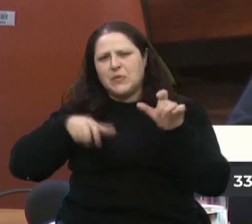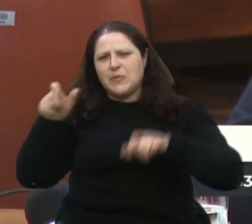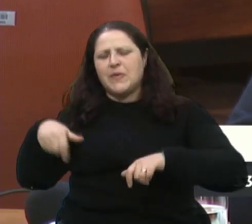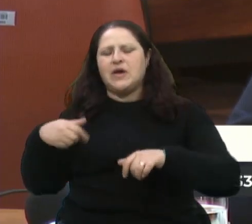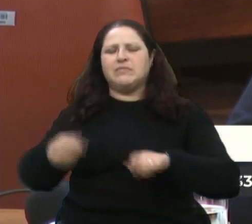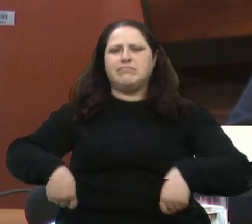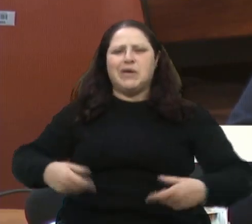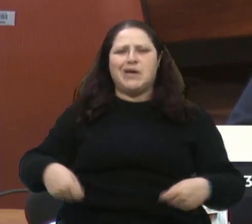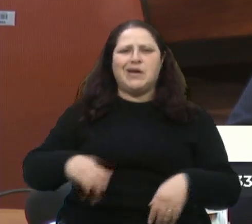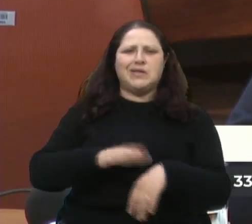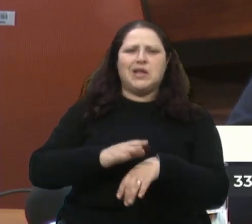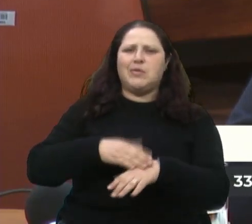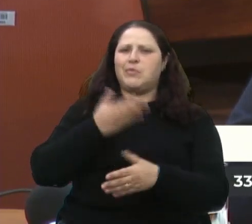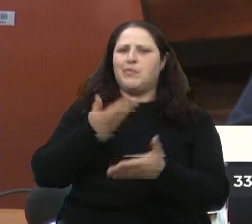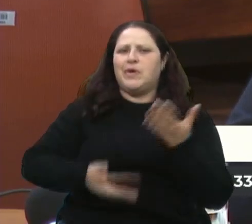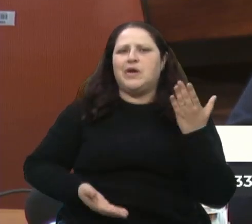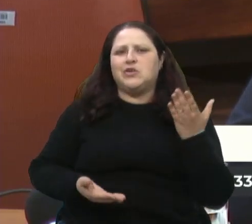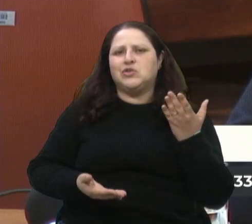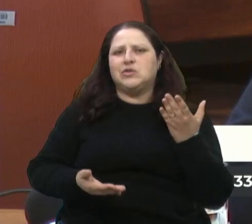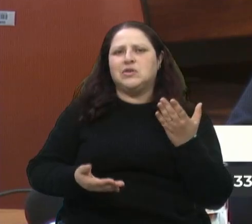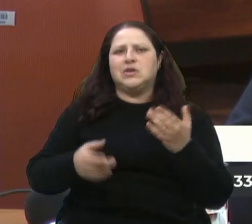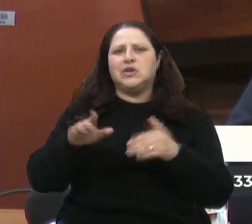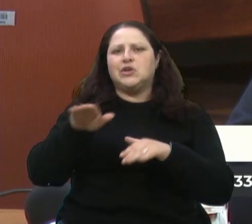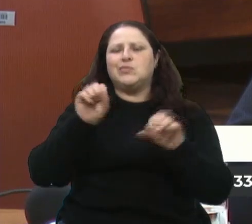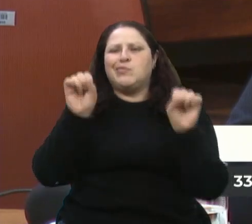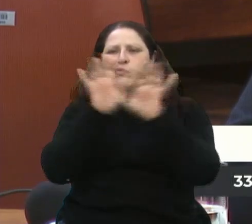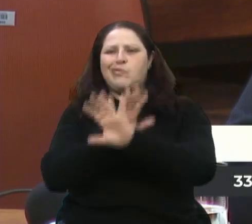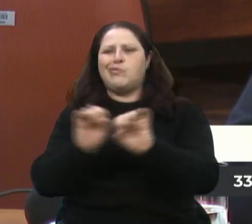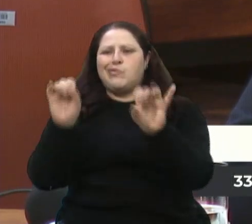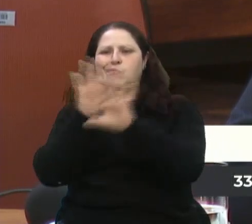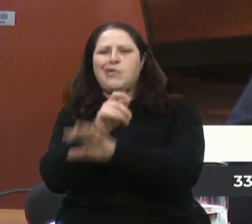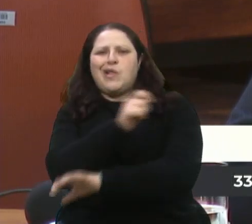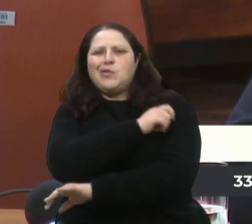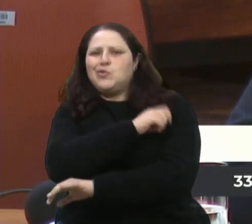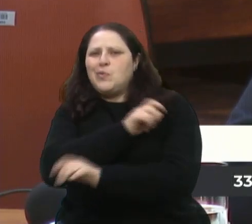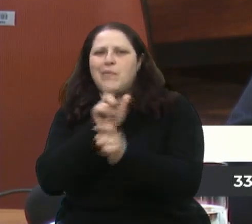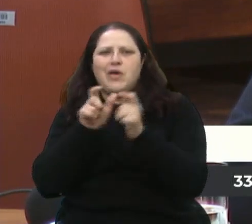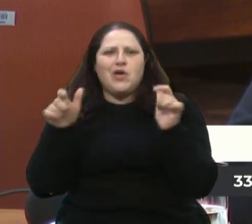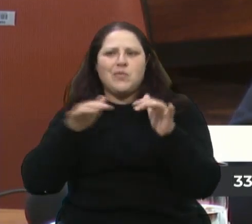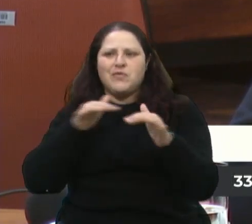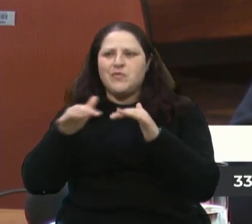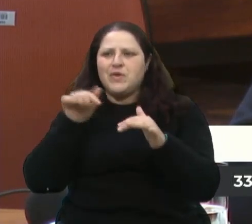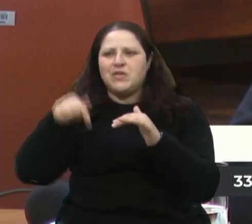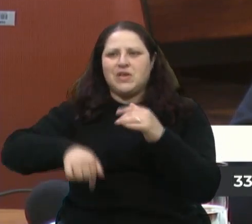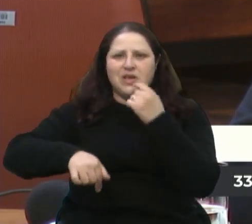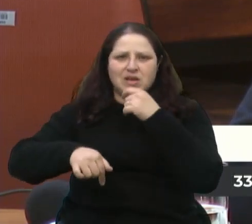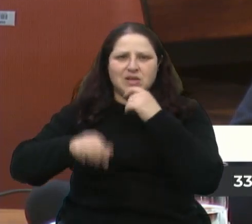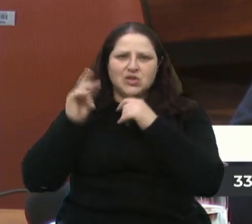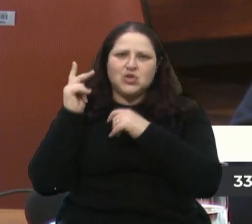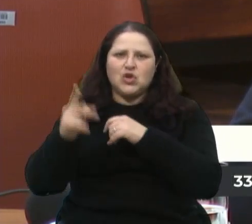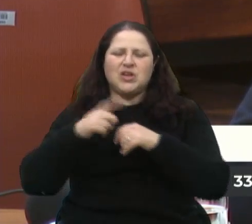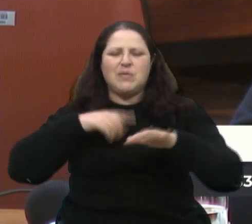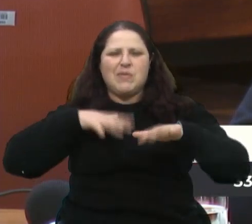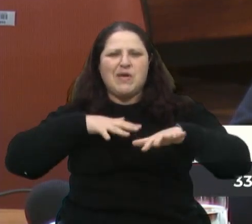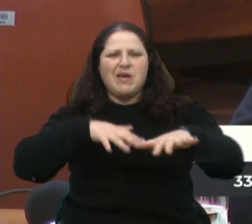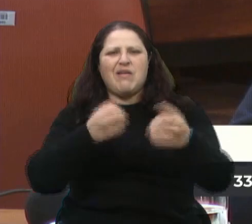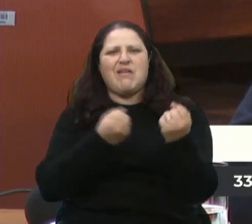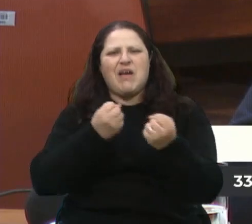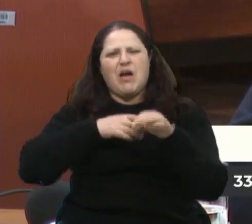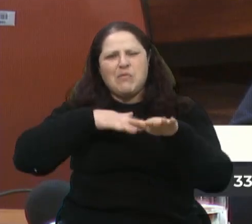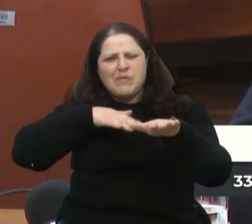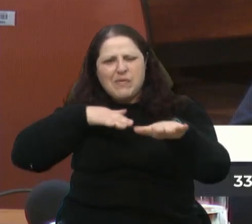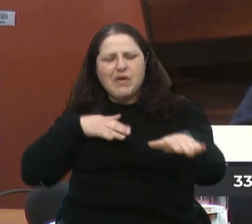dinheiro, engambelando os estudantes, as maiores mobilizações da história de Caxias do Sul, passeatas, carreatas,